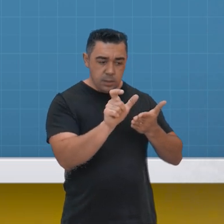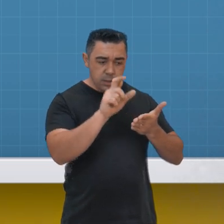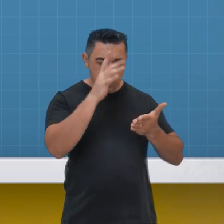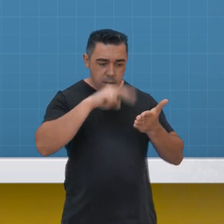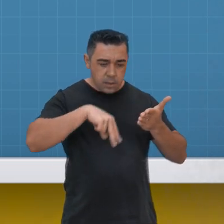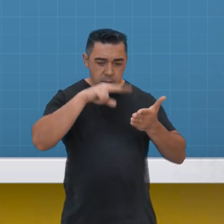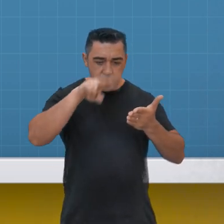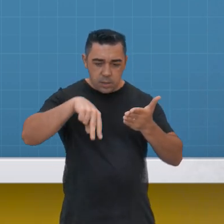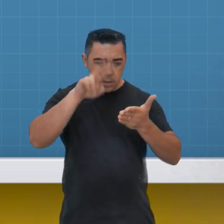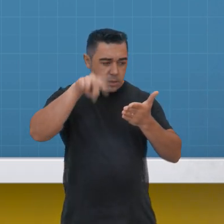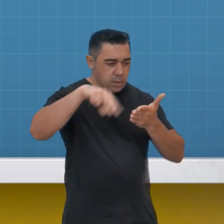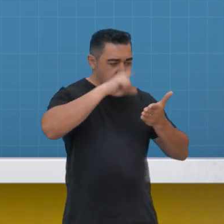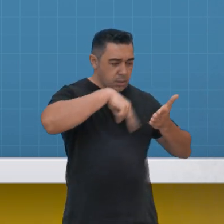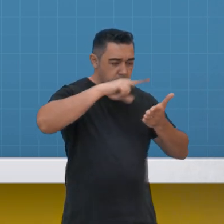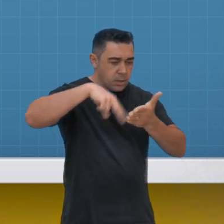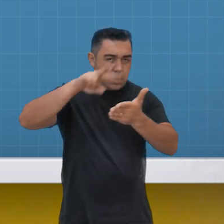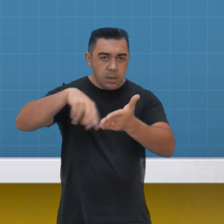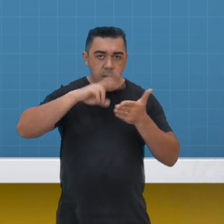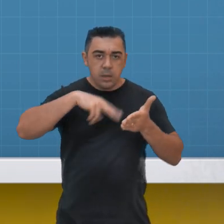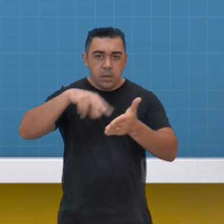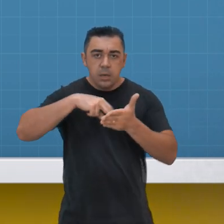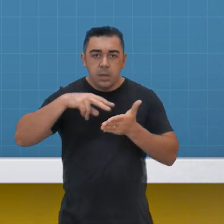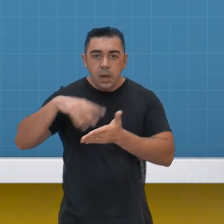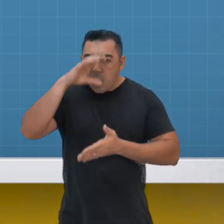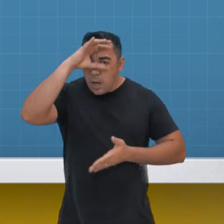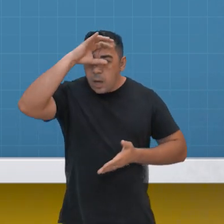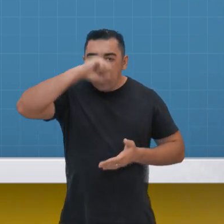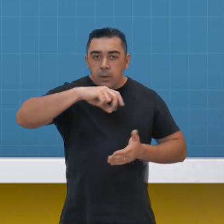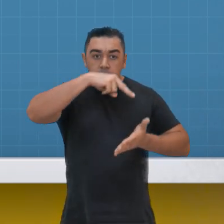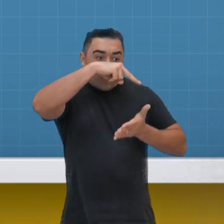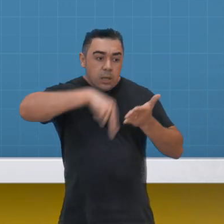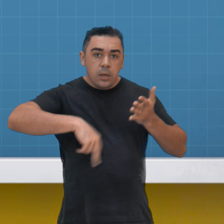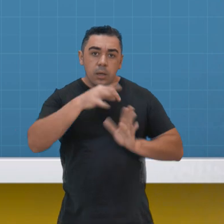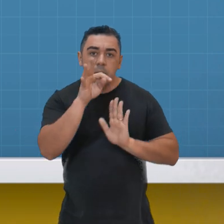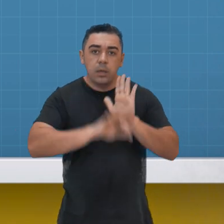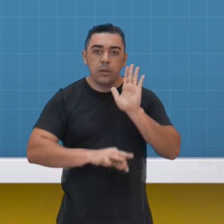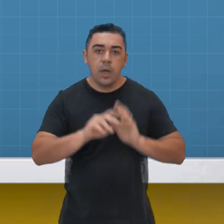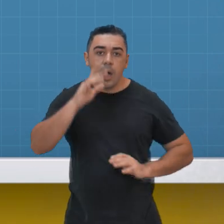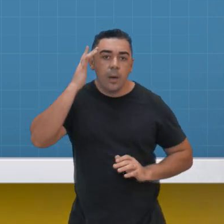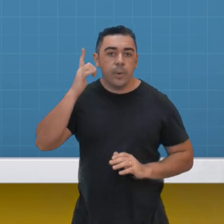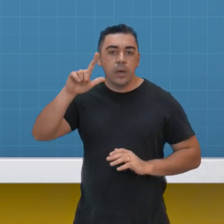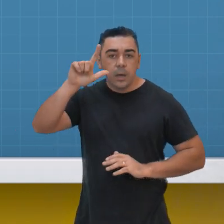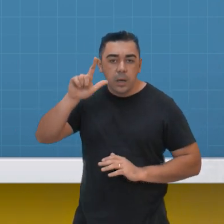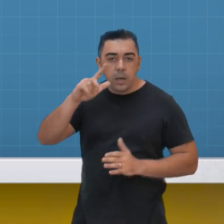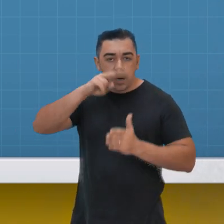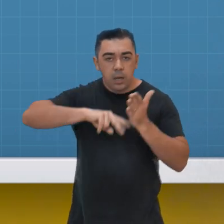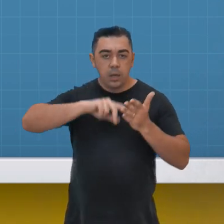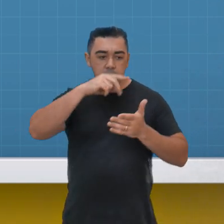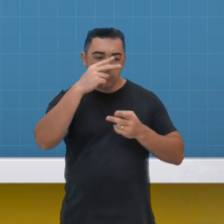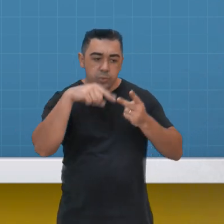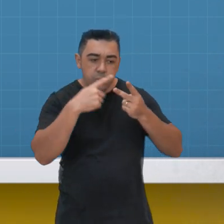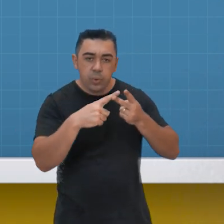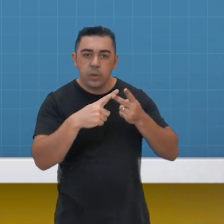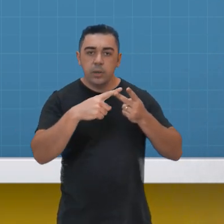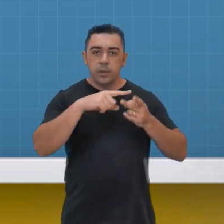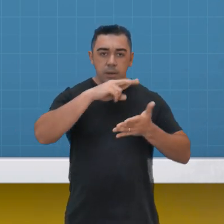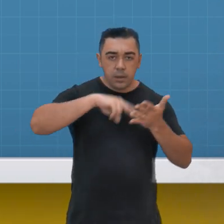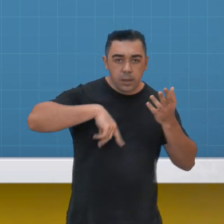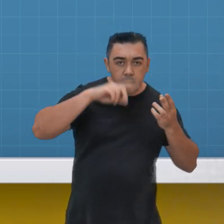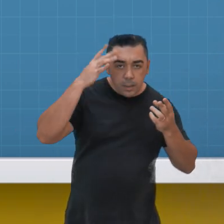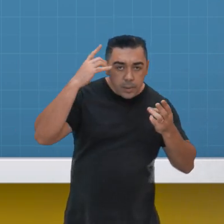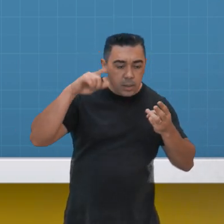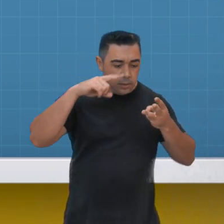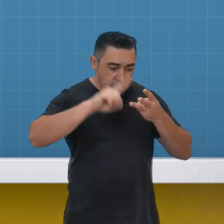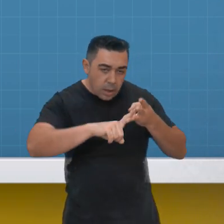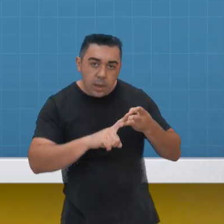2, depois de amanhã você lê a terceira, já são 3, já são 4. Leu um texto hoje, amanhã você lê mais 1, já são 2, lê